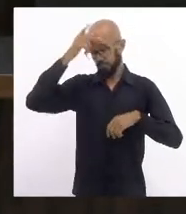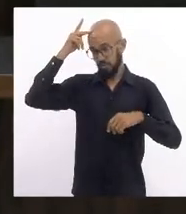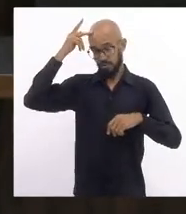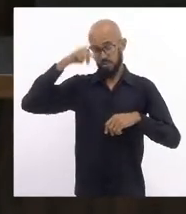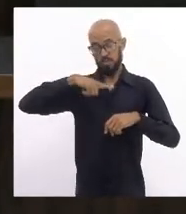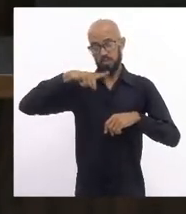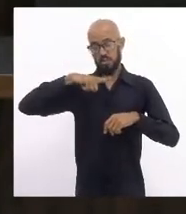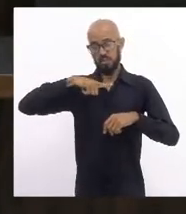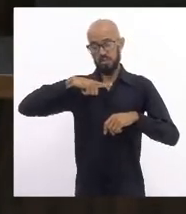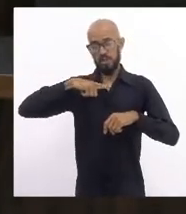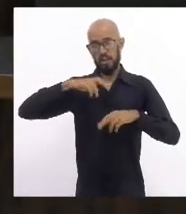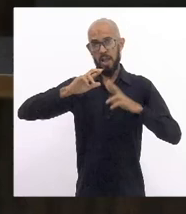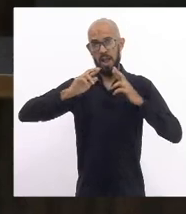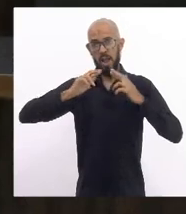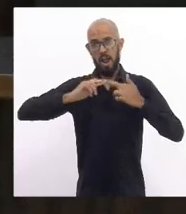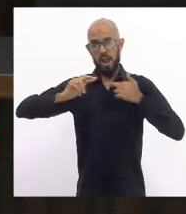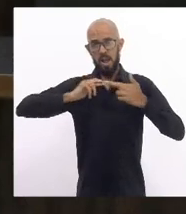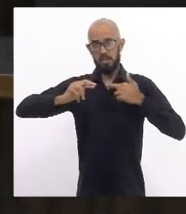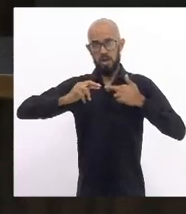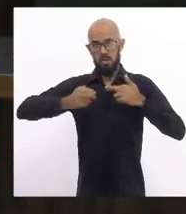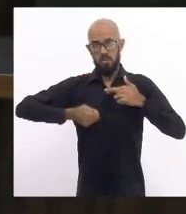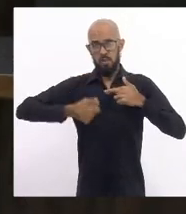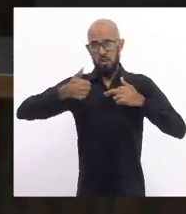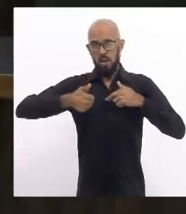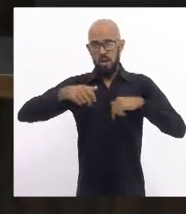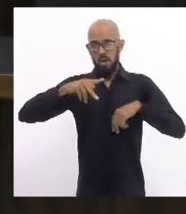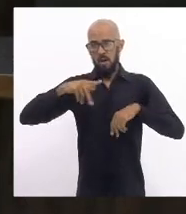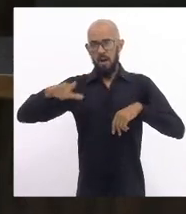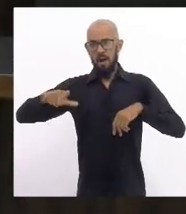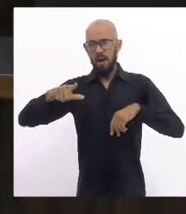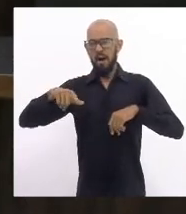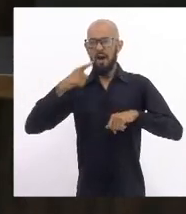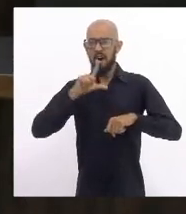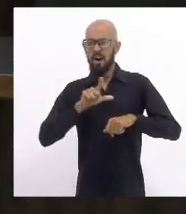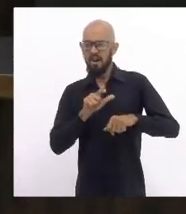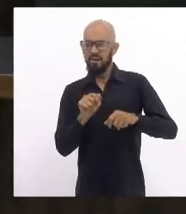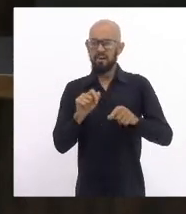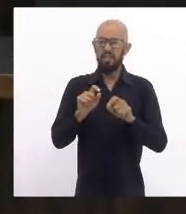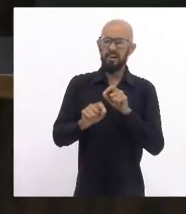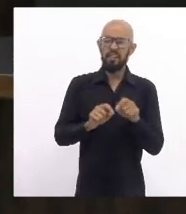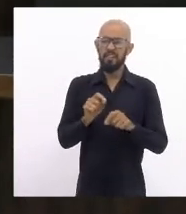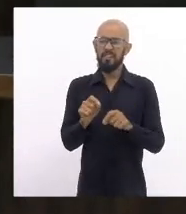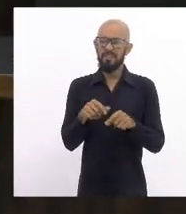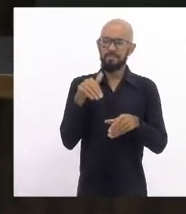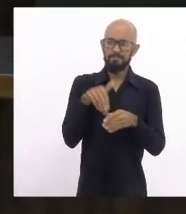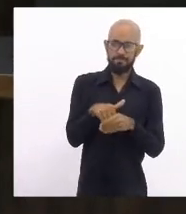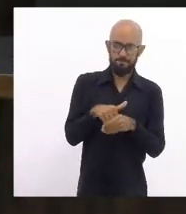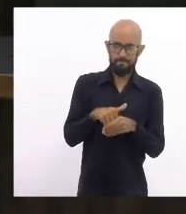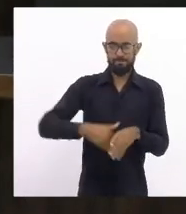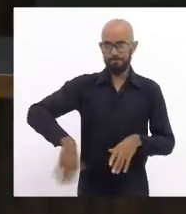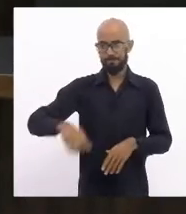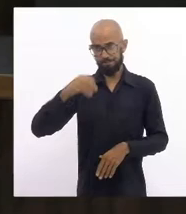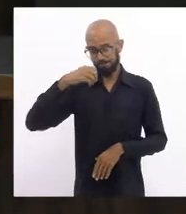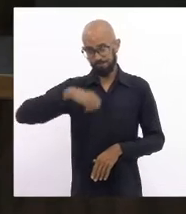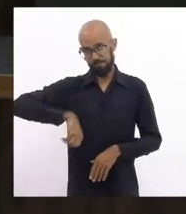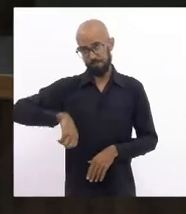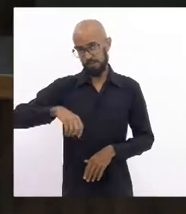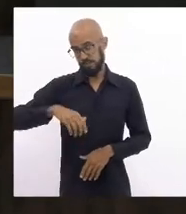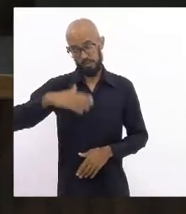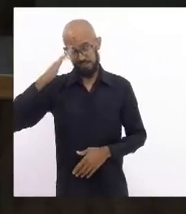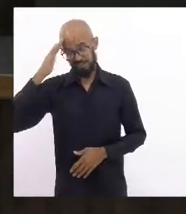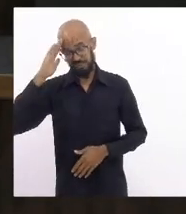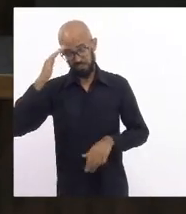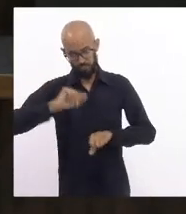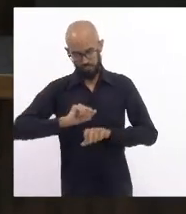menos relação com esse projeto possa ter o entendimento e votar com o melhor conhecimento de causa.